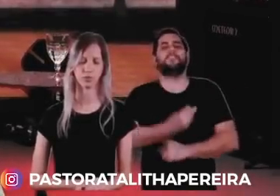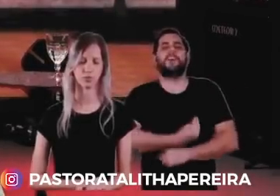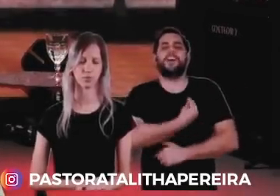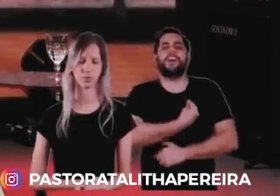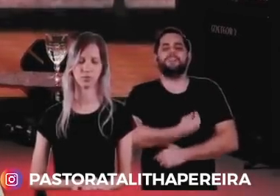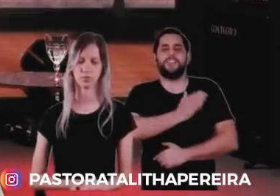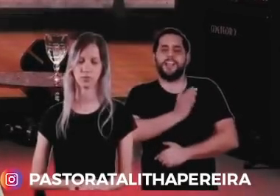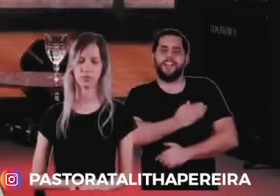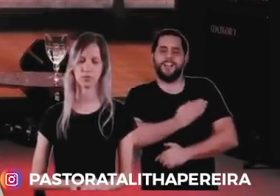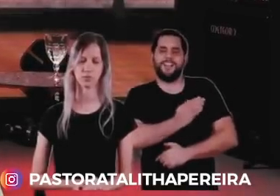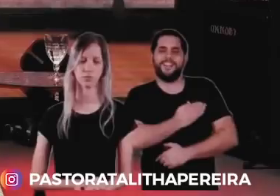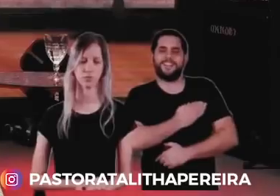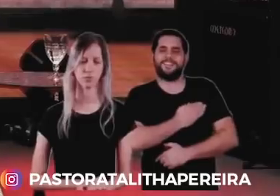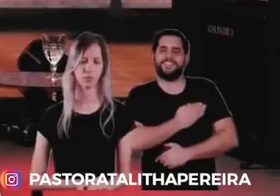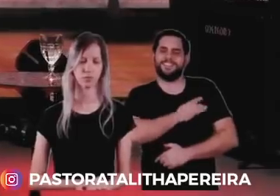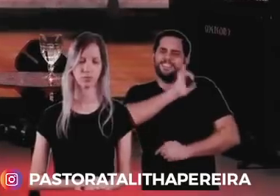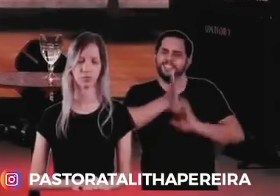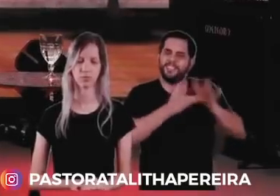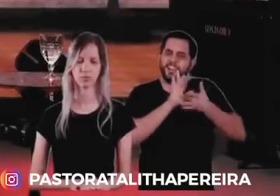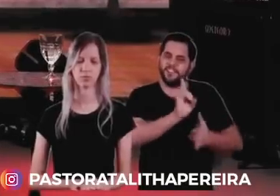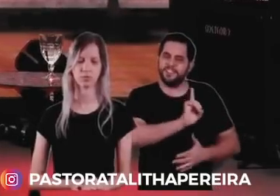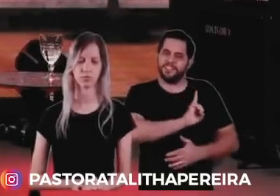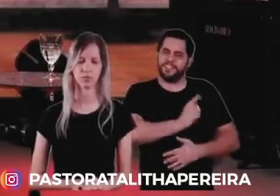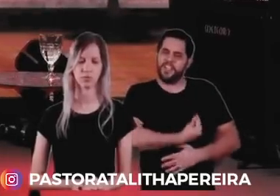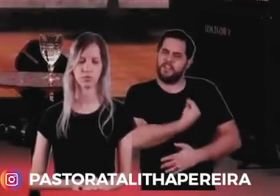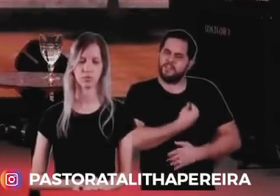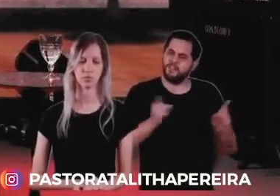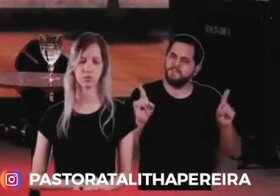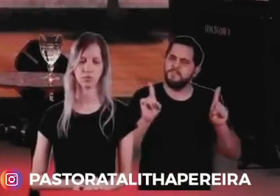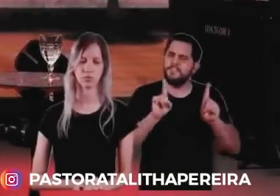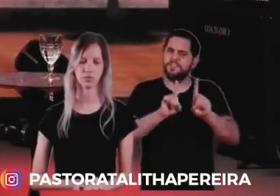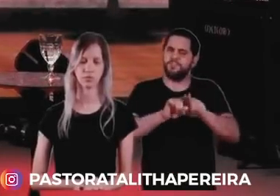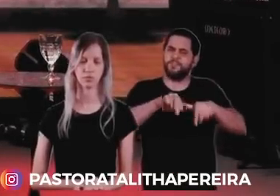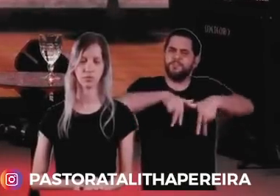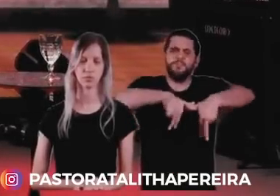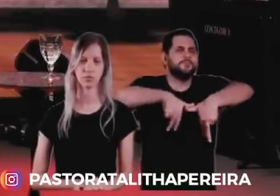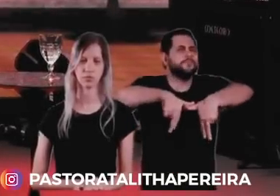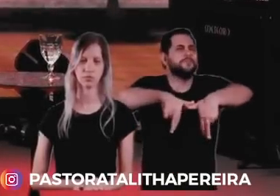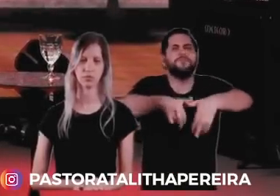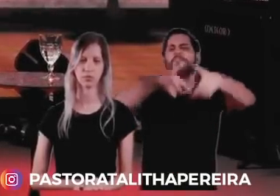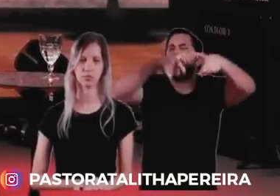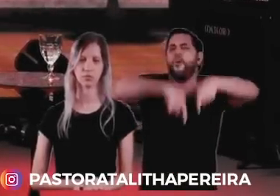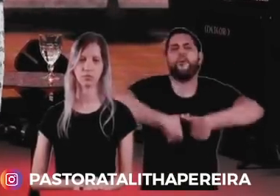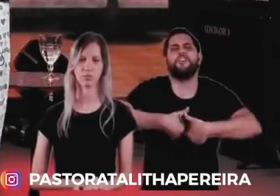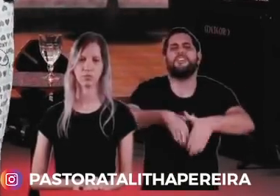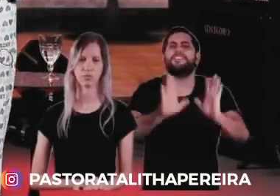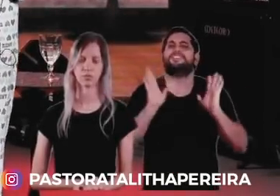seu coração, na sua vida, andar com você de lado a lado, aonde